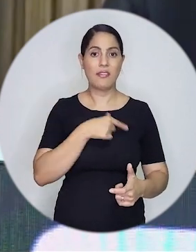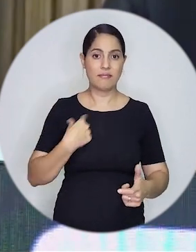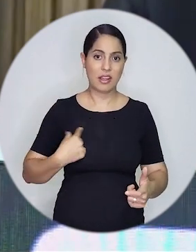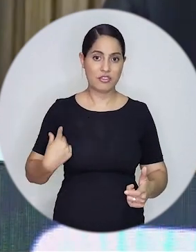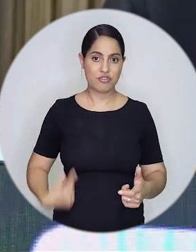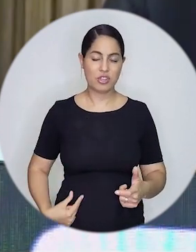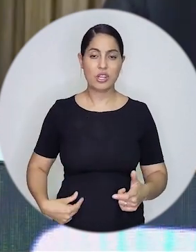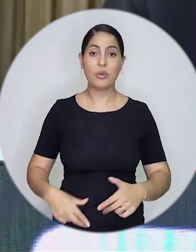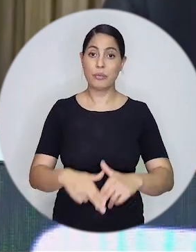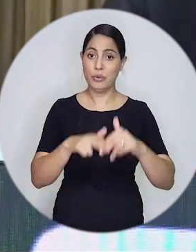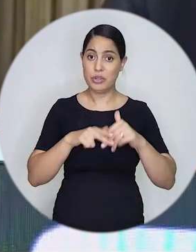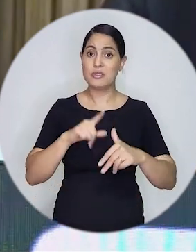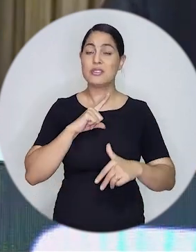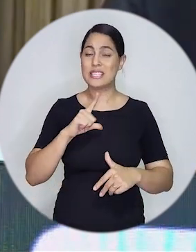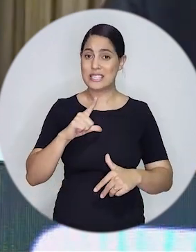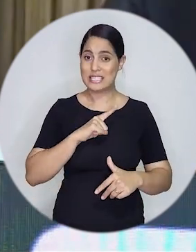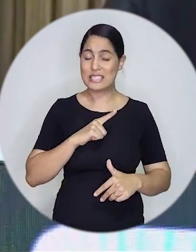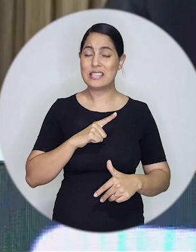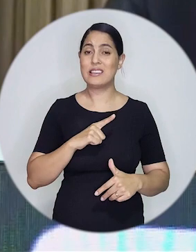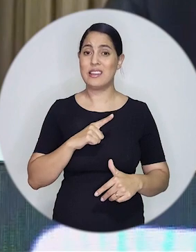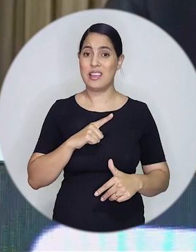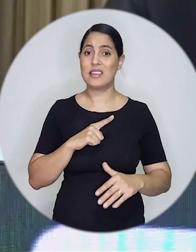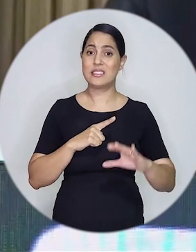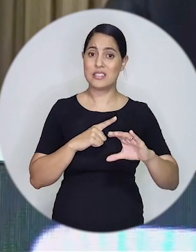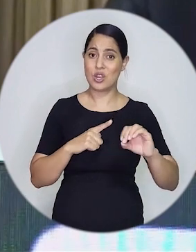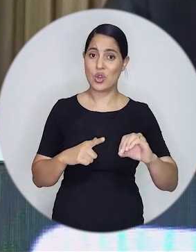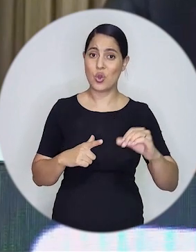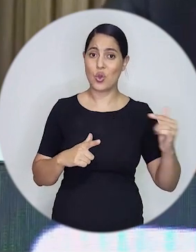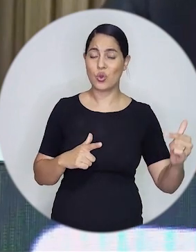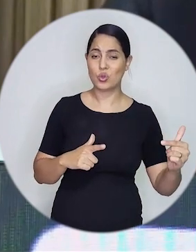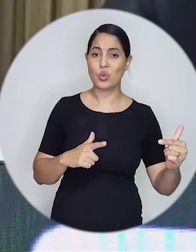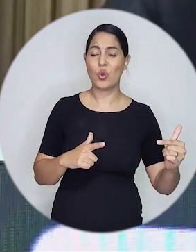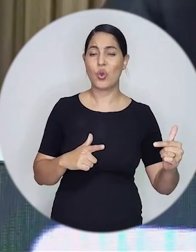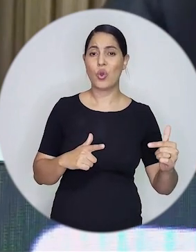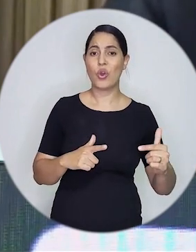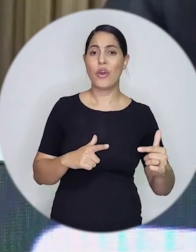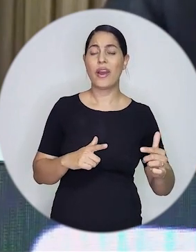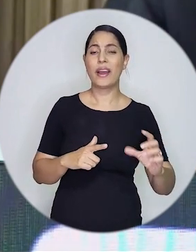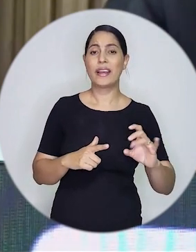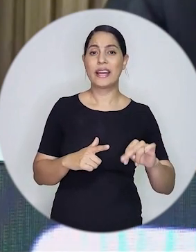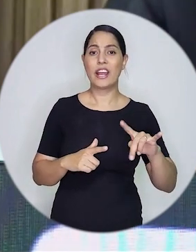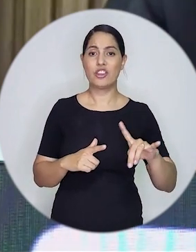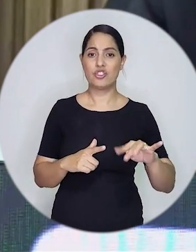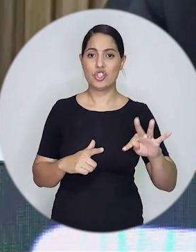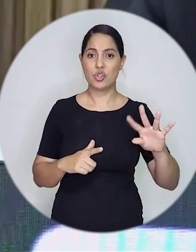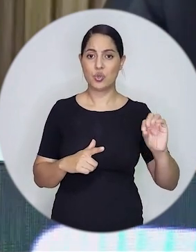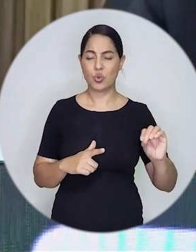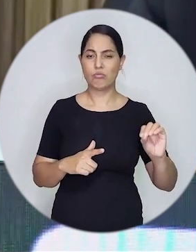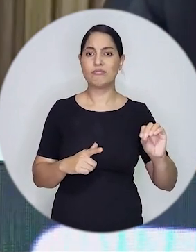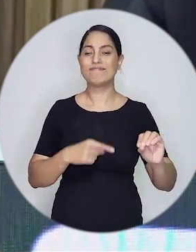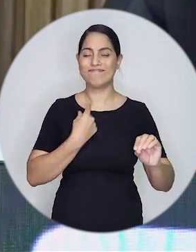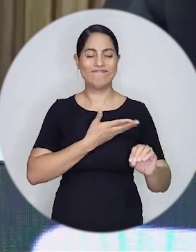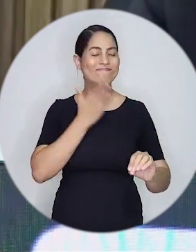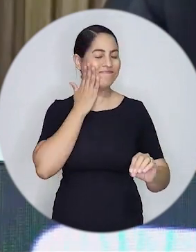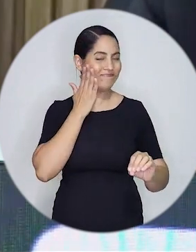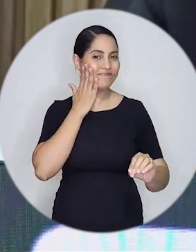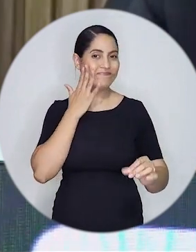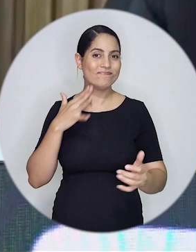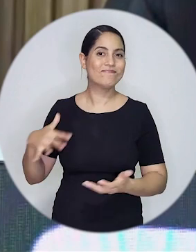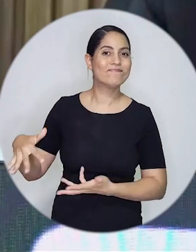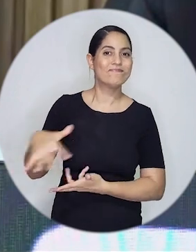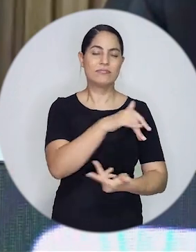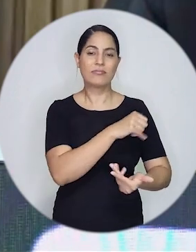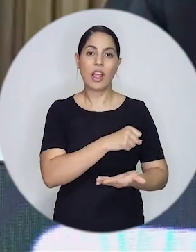mercado consumidor. E o crédito de carbono é uma economia que a maioria dos estados brasileiros ainda tem muito